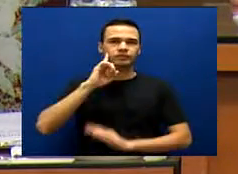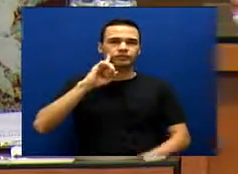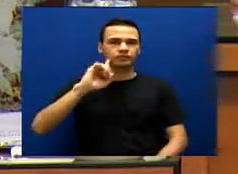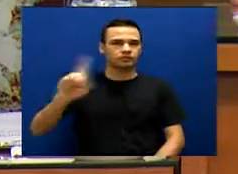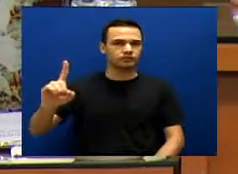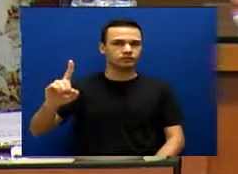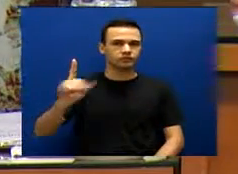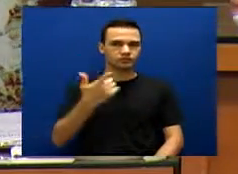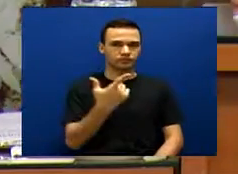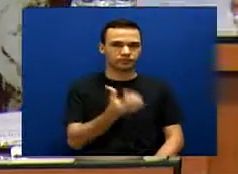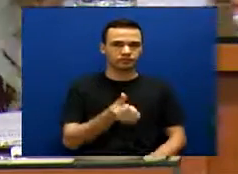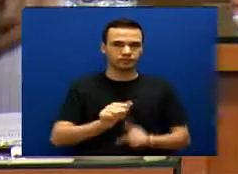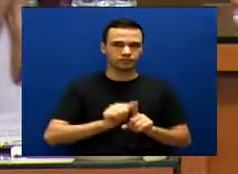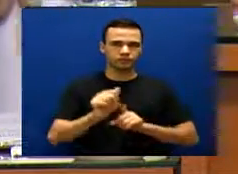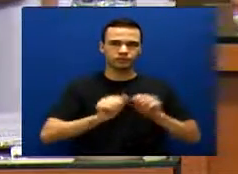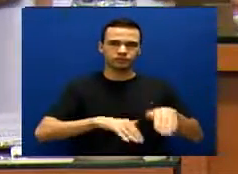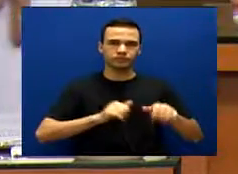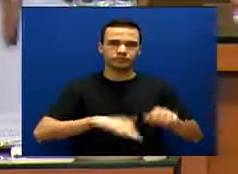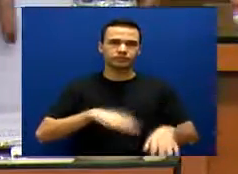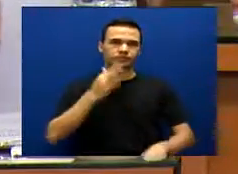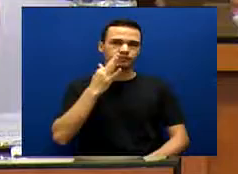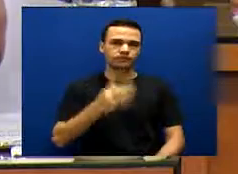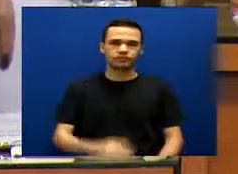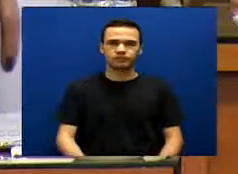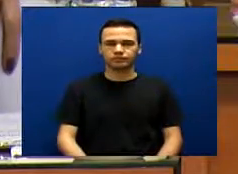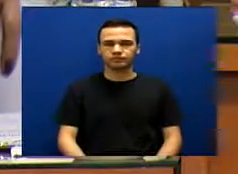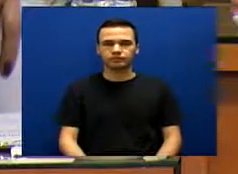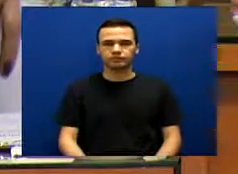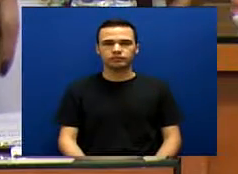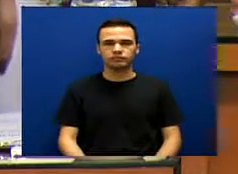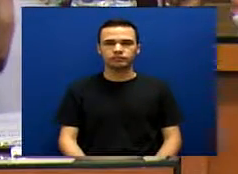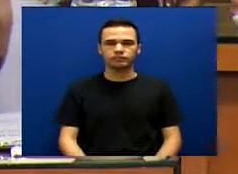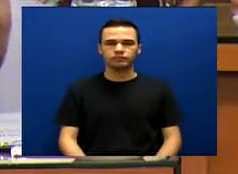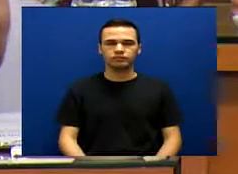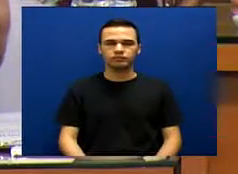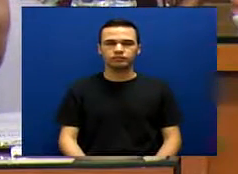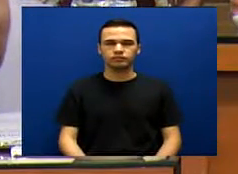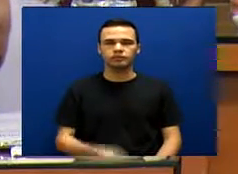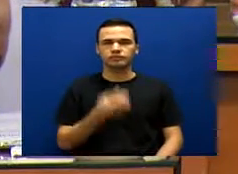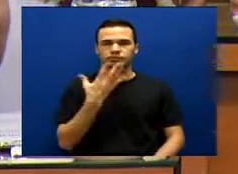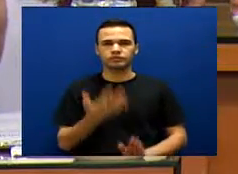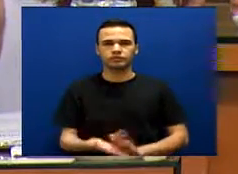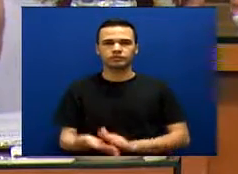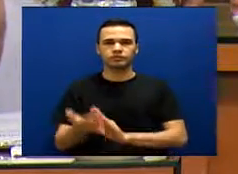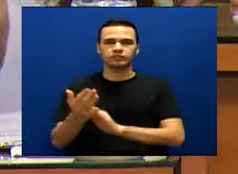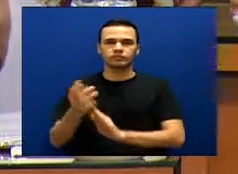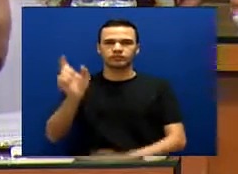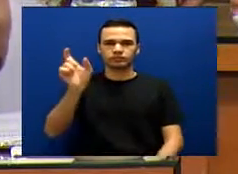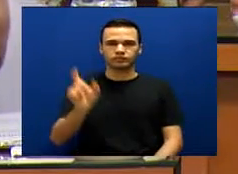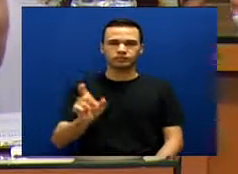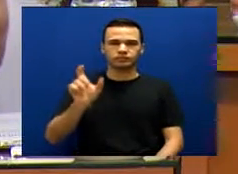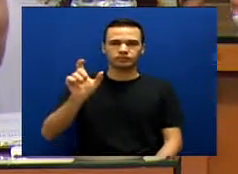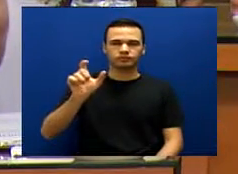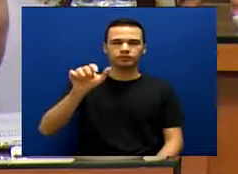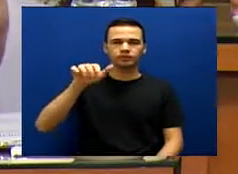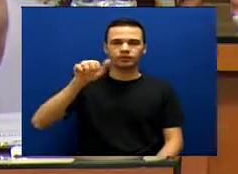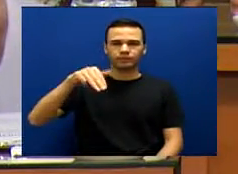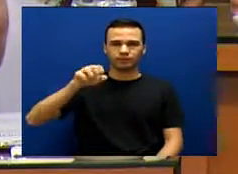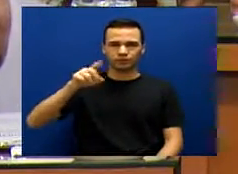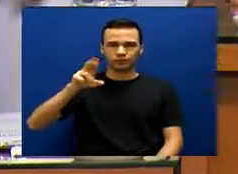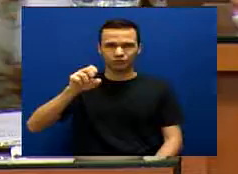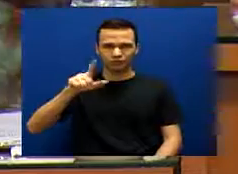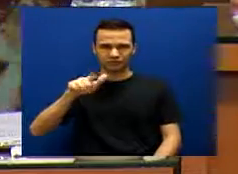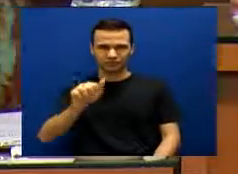dia 26 de setembro. Votos, vereador Fernando Dini. Votos de congratulações à senhora Manuela